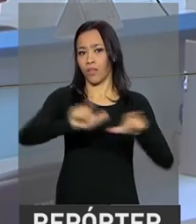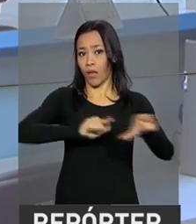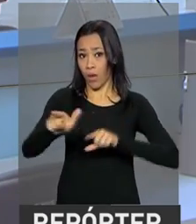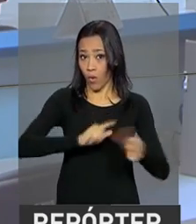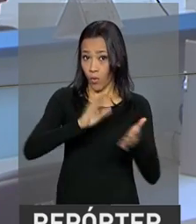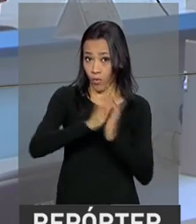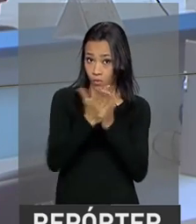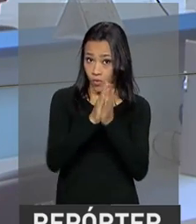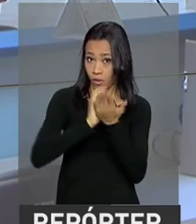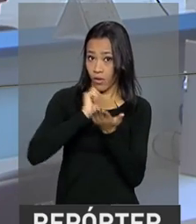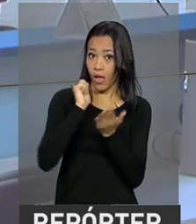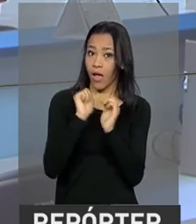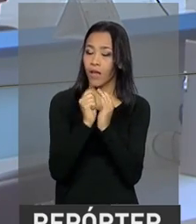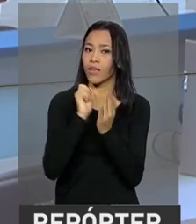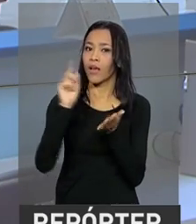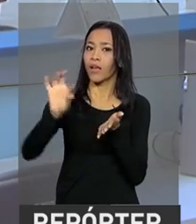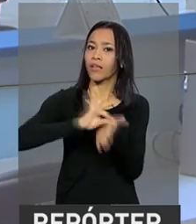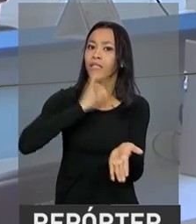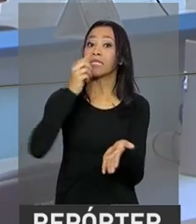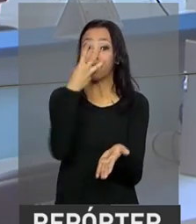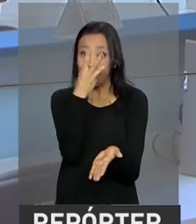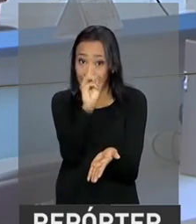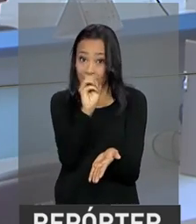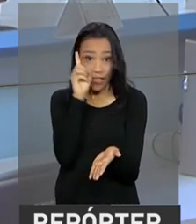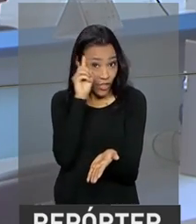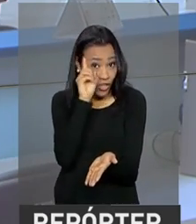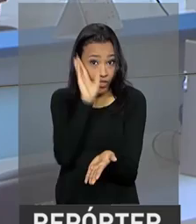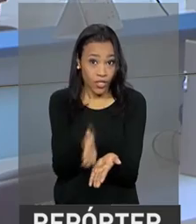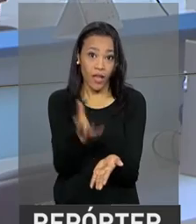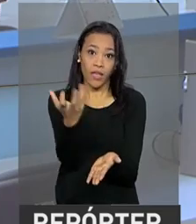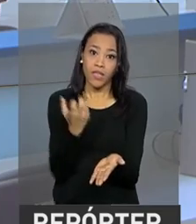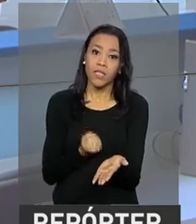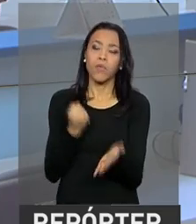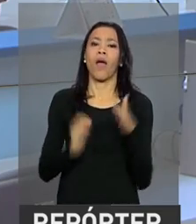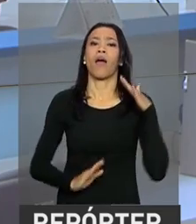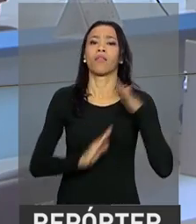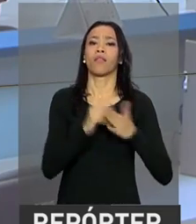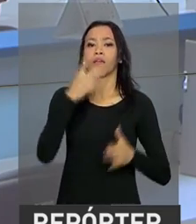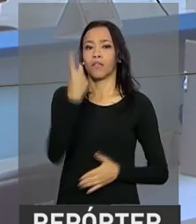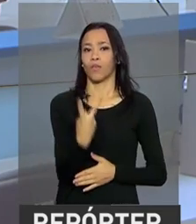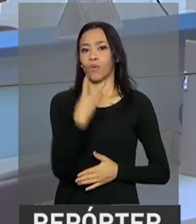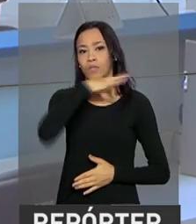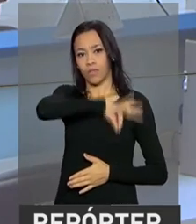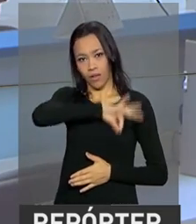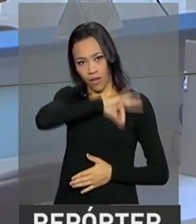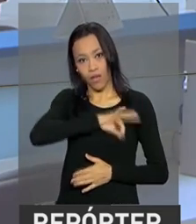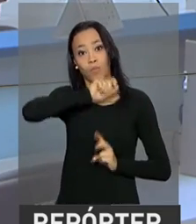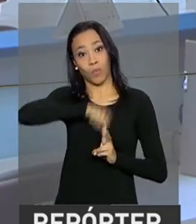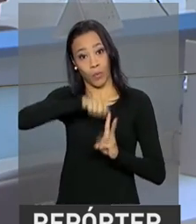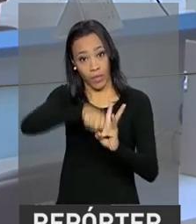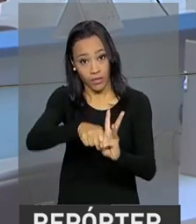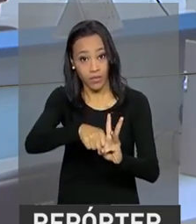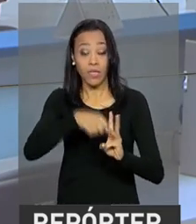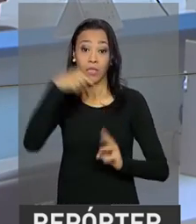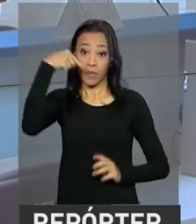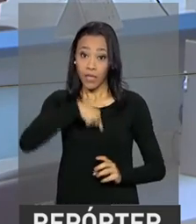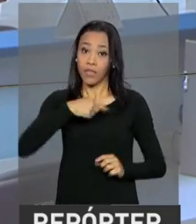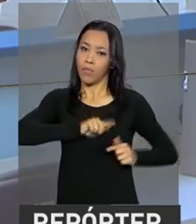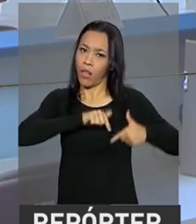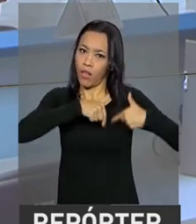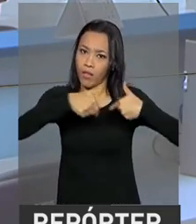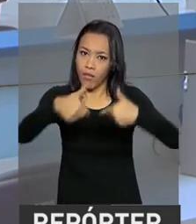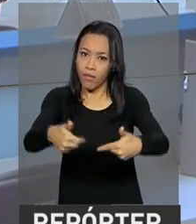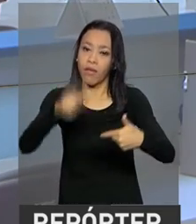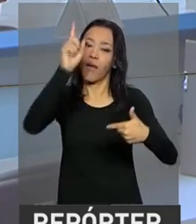no ano passado por pelo menos 30 dias e recebeu, em média, até 2 salários mínimos mensais. Neste exercício, entram